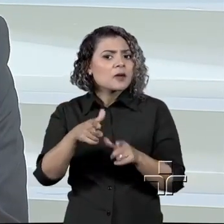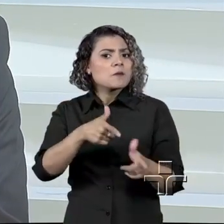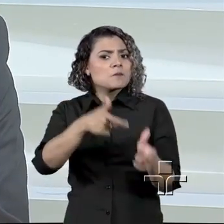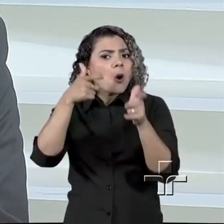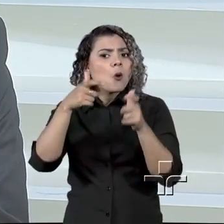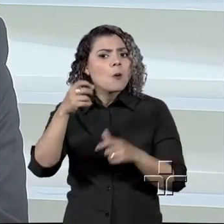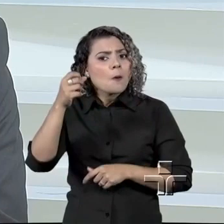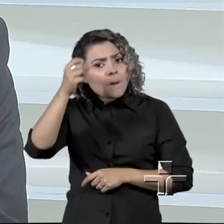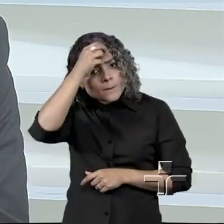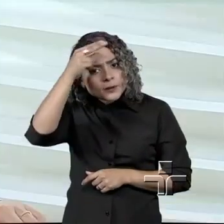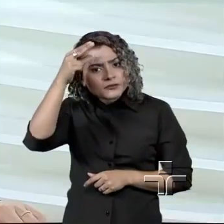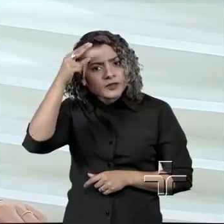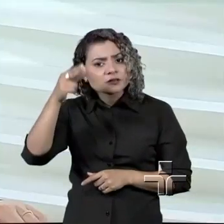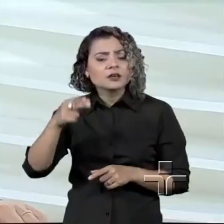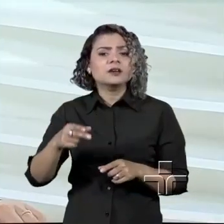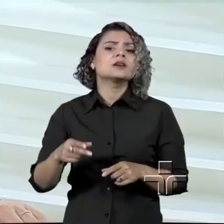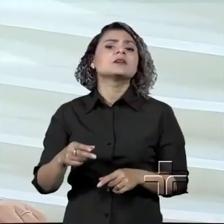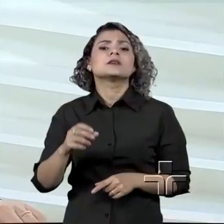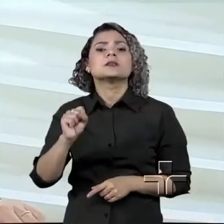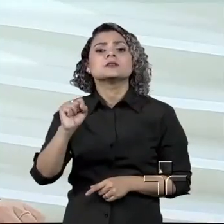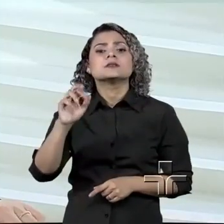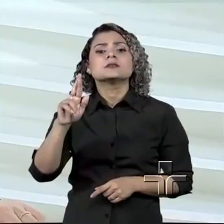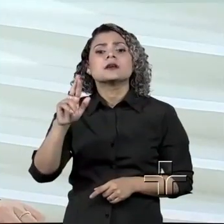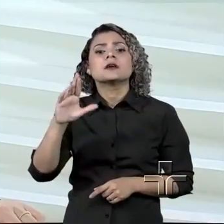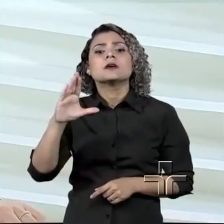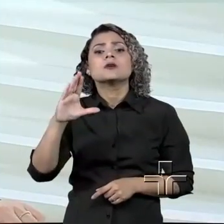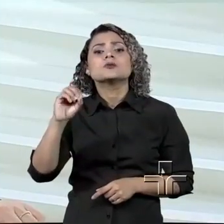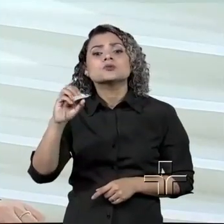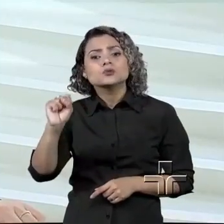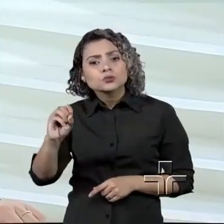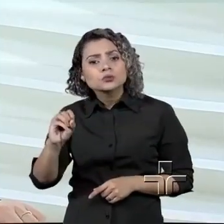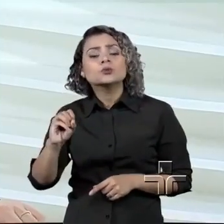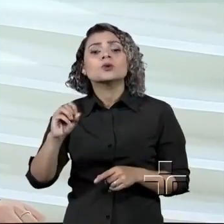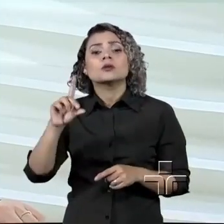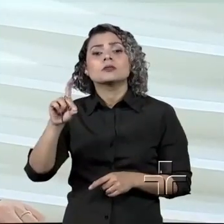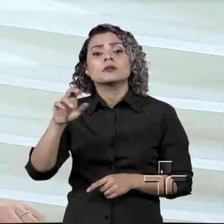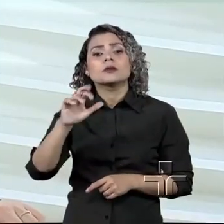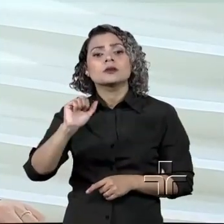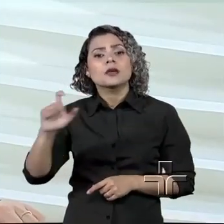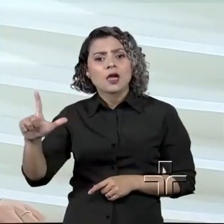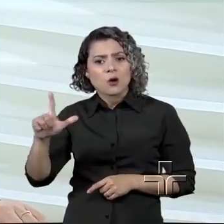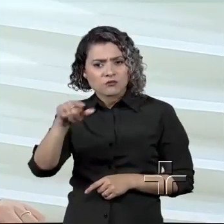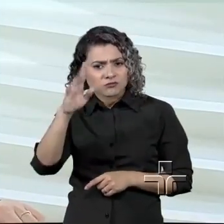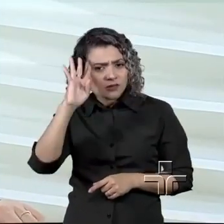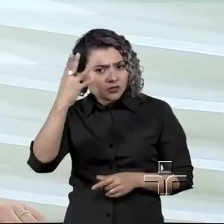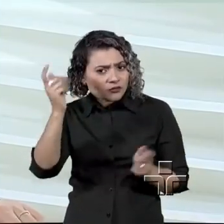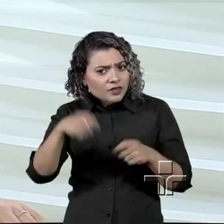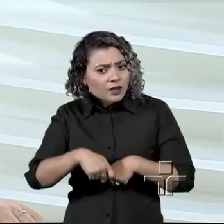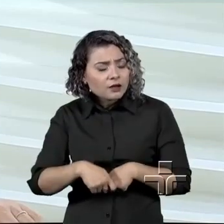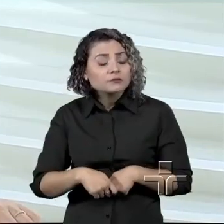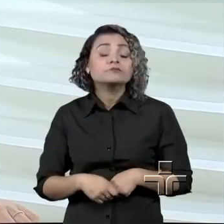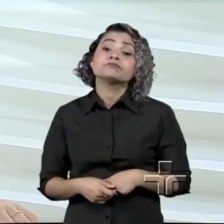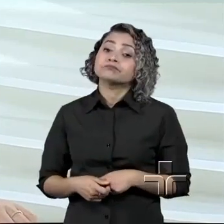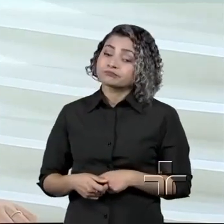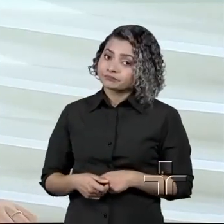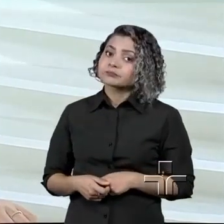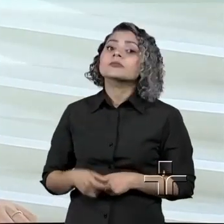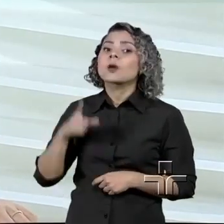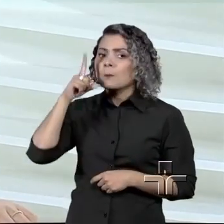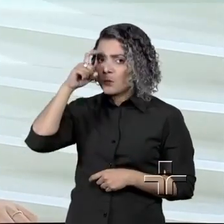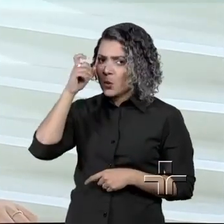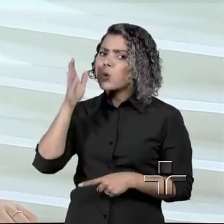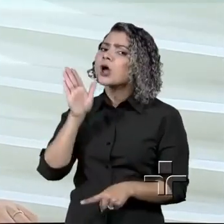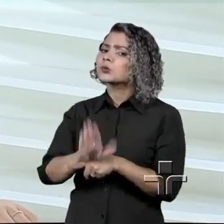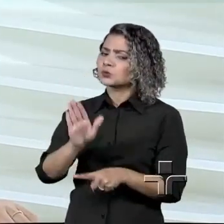Daniel? Olha, com relação à primeira pergunta, ele tem muito a ajudar. Eu tenho